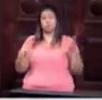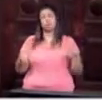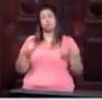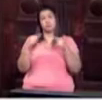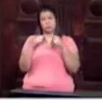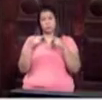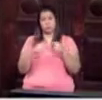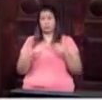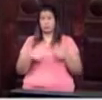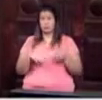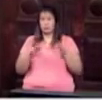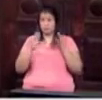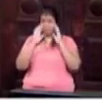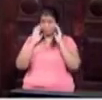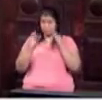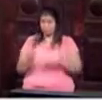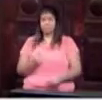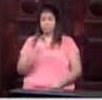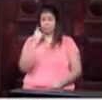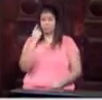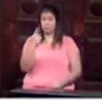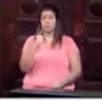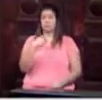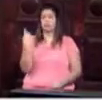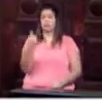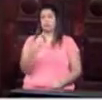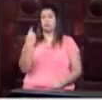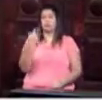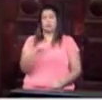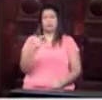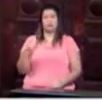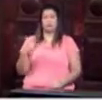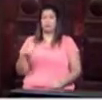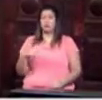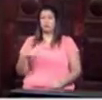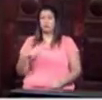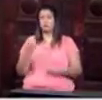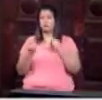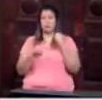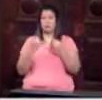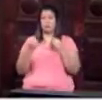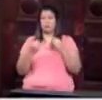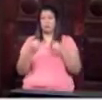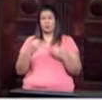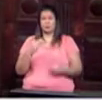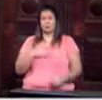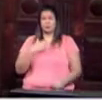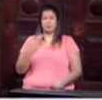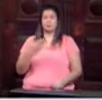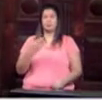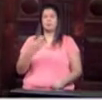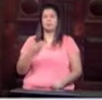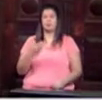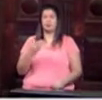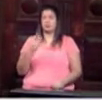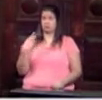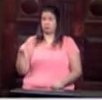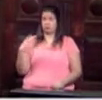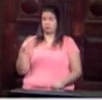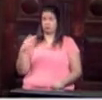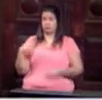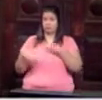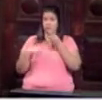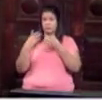mas nesse caso específico, nós não temos uma projeção do impacto desse benefício,